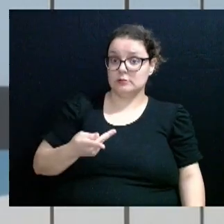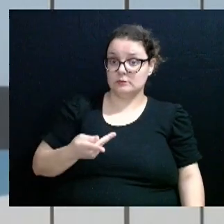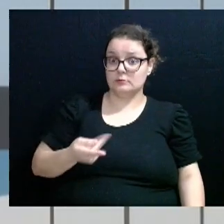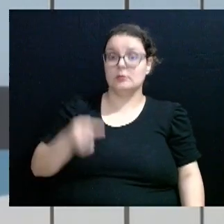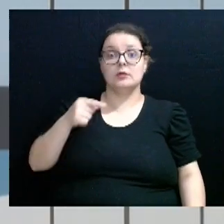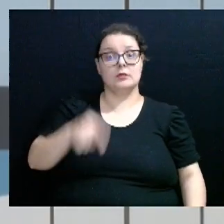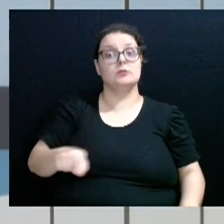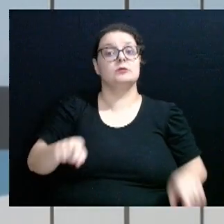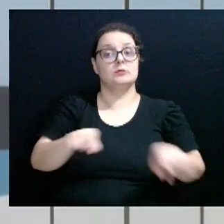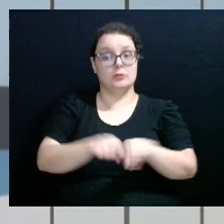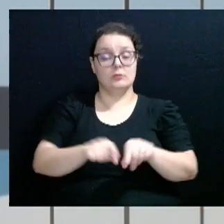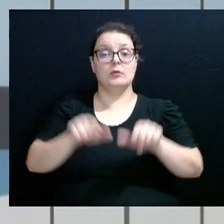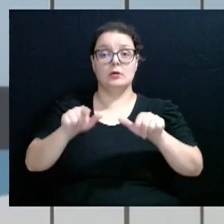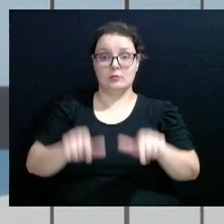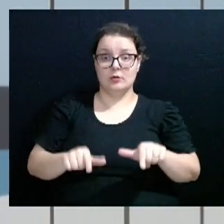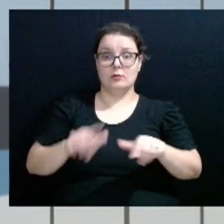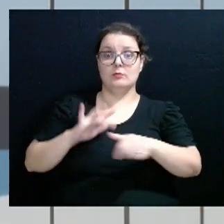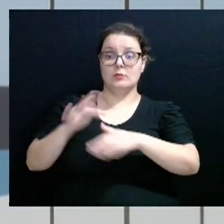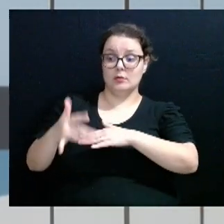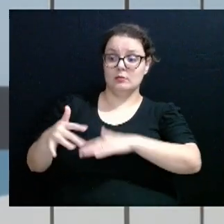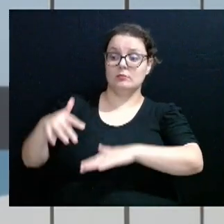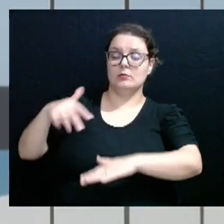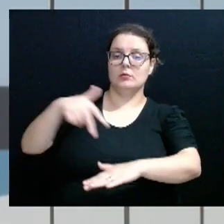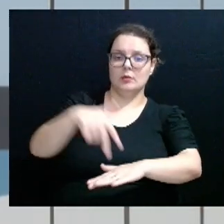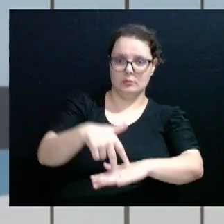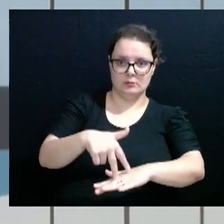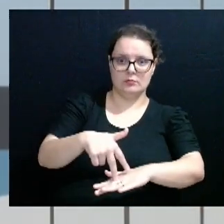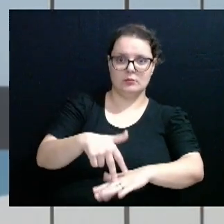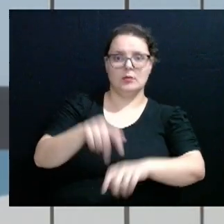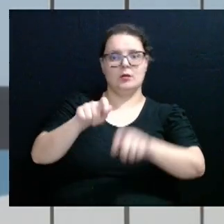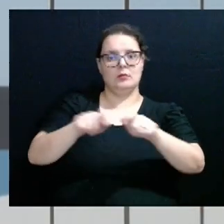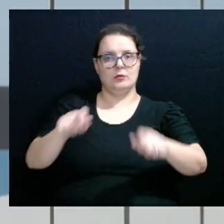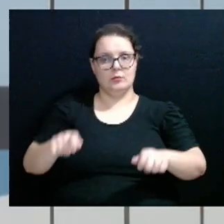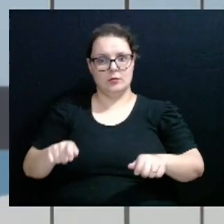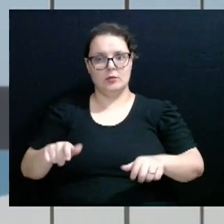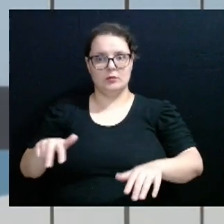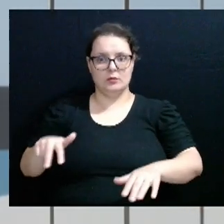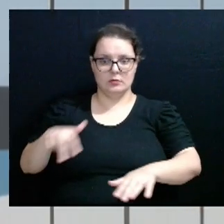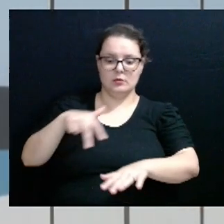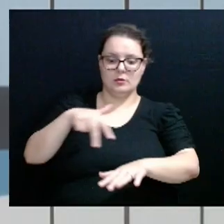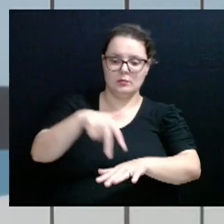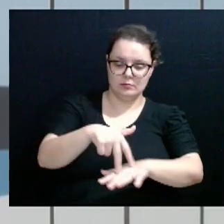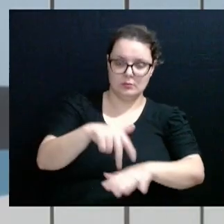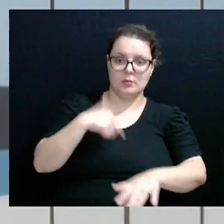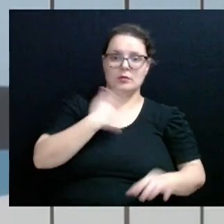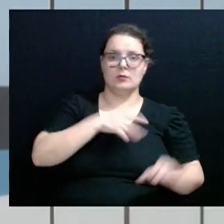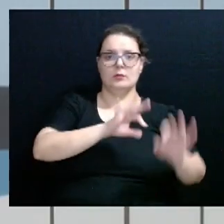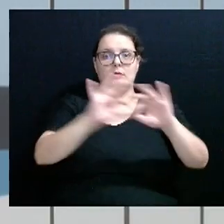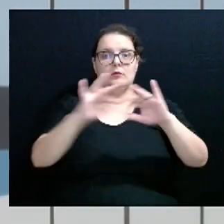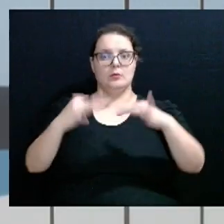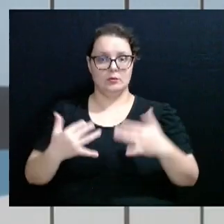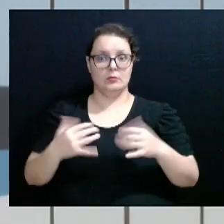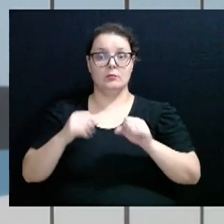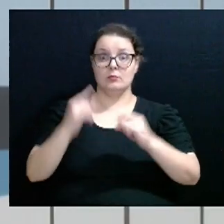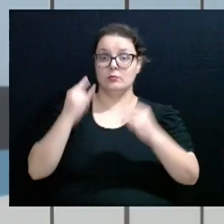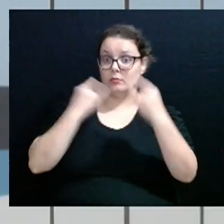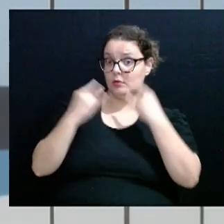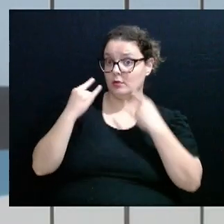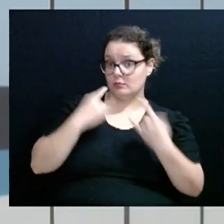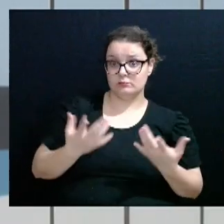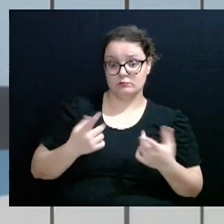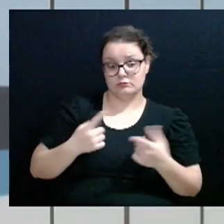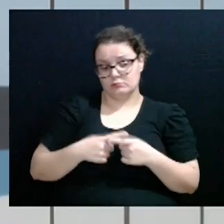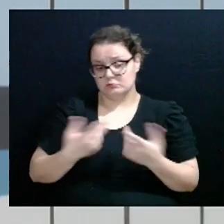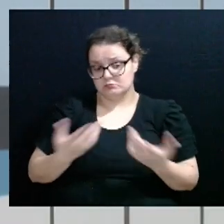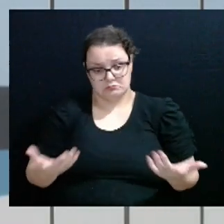a mídia está ocupando, essas pessoas estão ocupando, e a nossa audiência ela pode se interessar, porque é de interesse